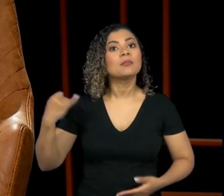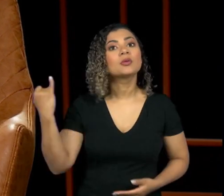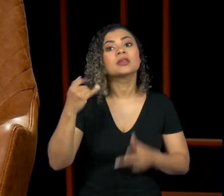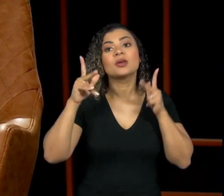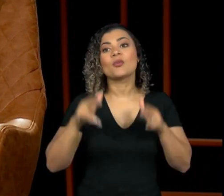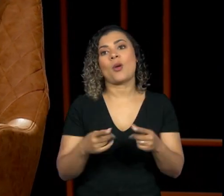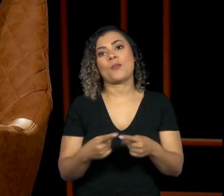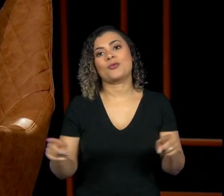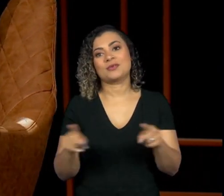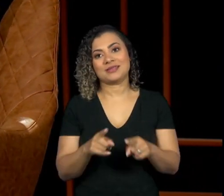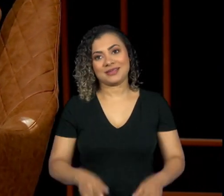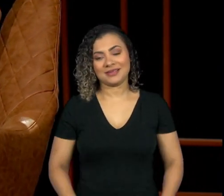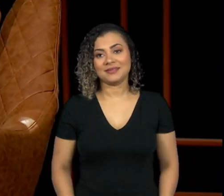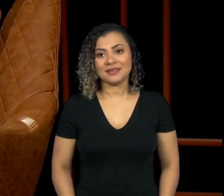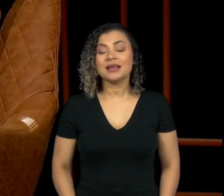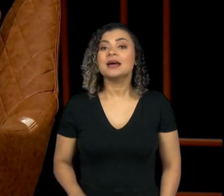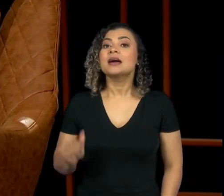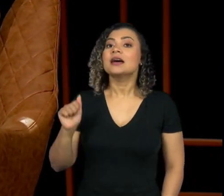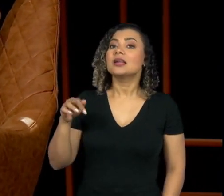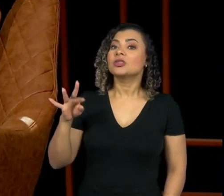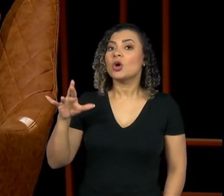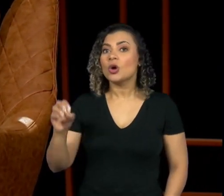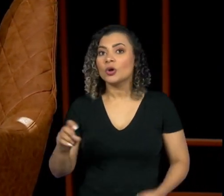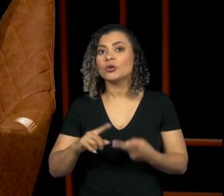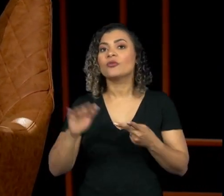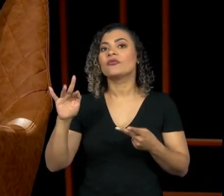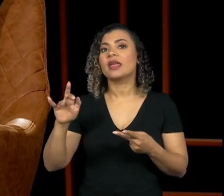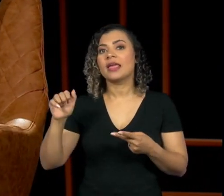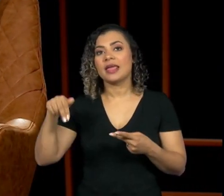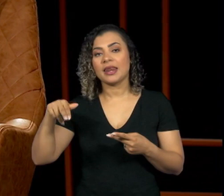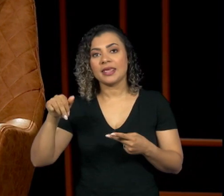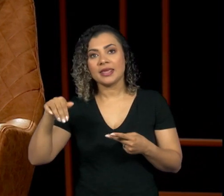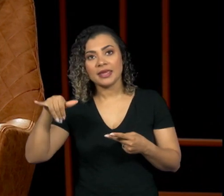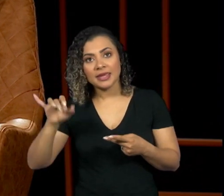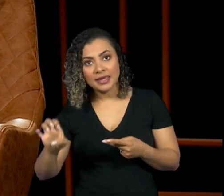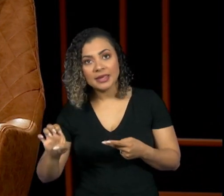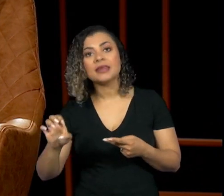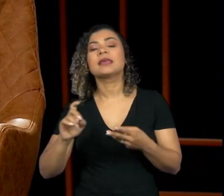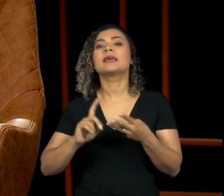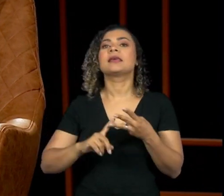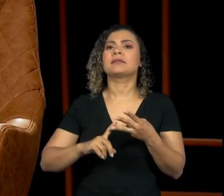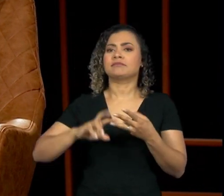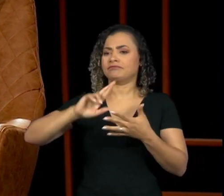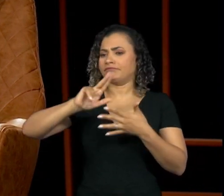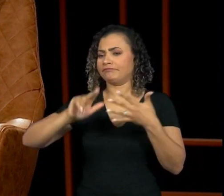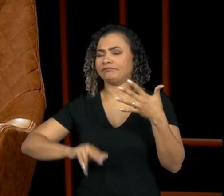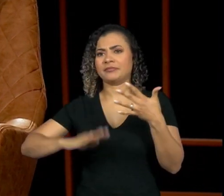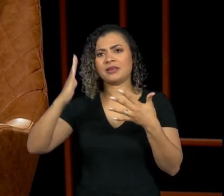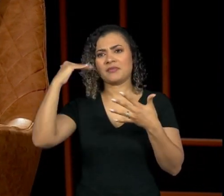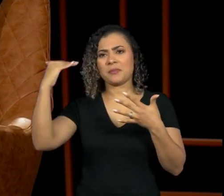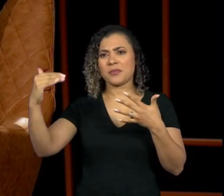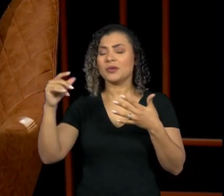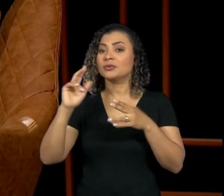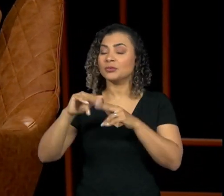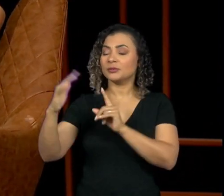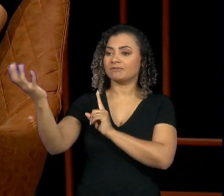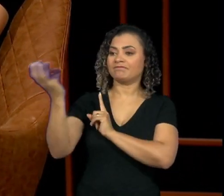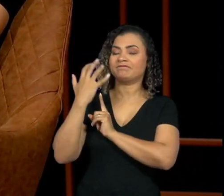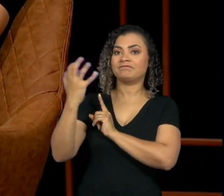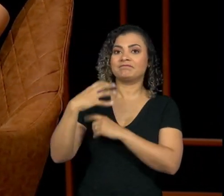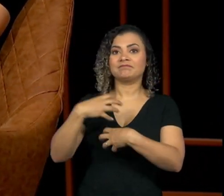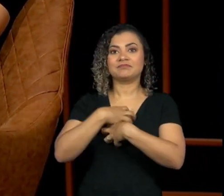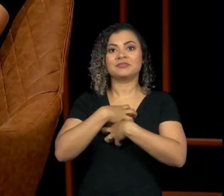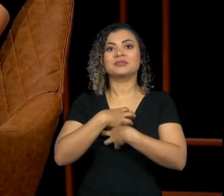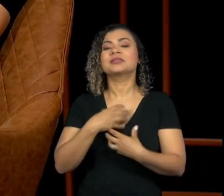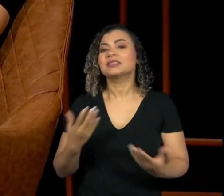a música, sim. Antonioni, Pasolini, Fellini, Kubrick, Glauber Rocha,